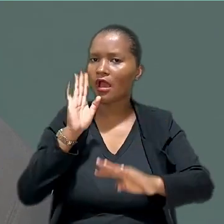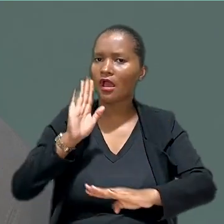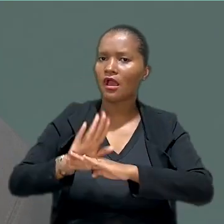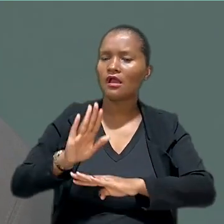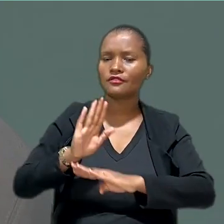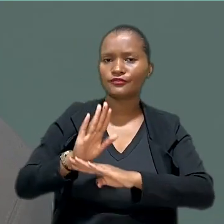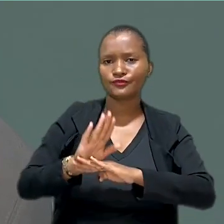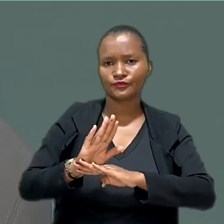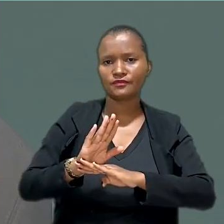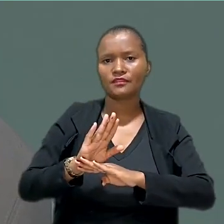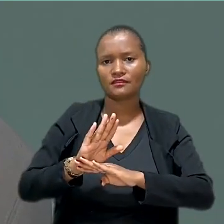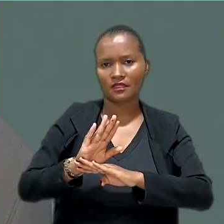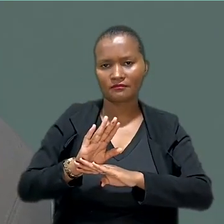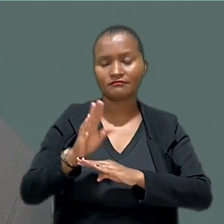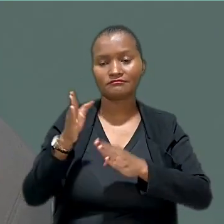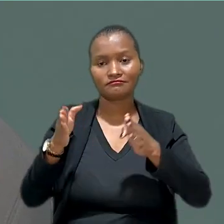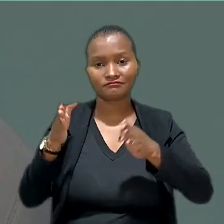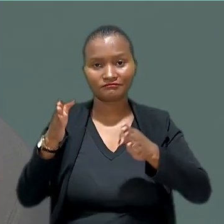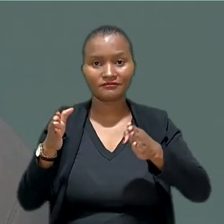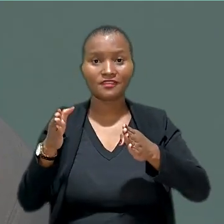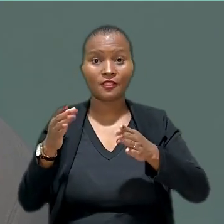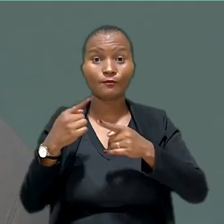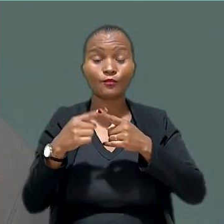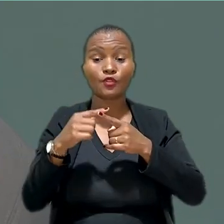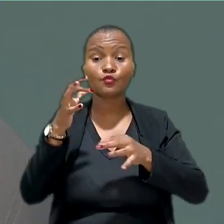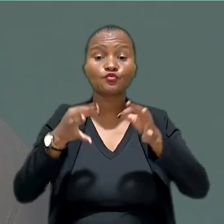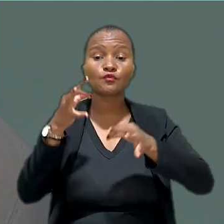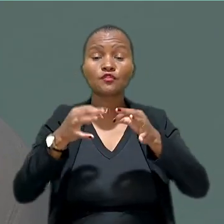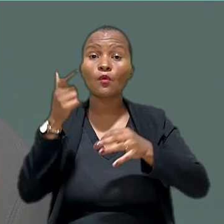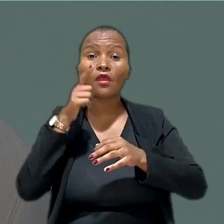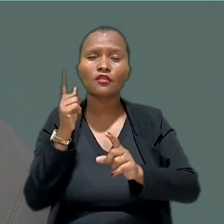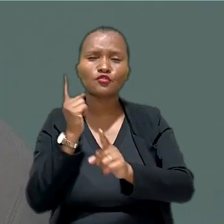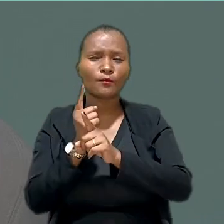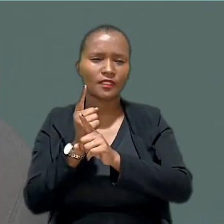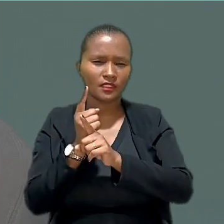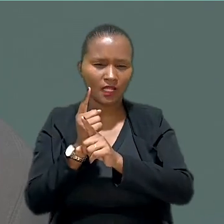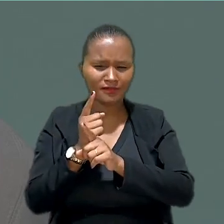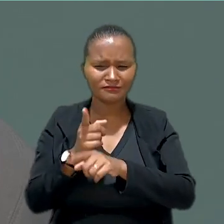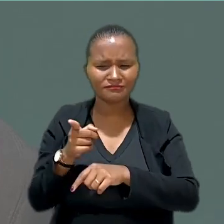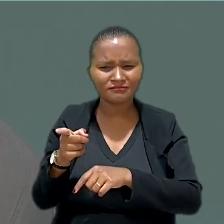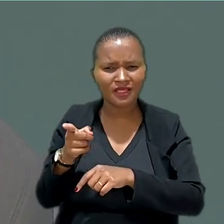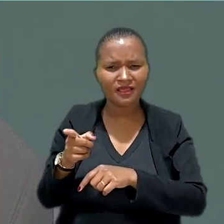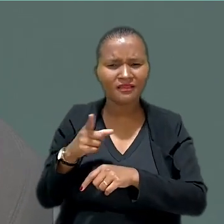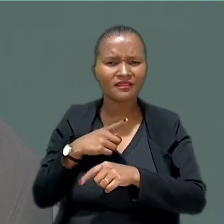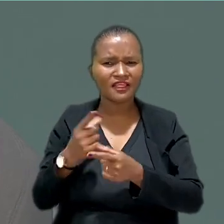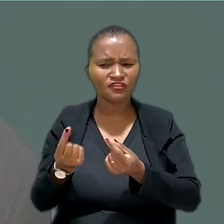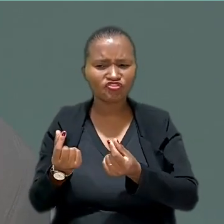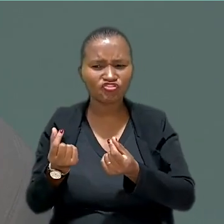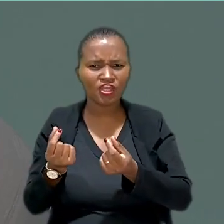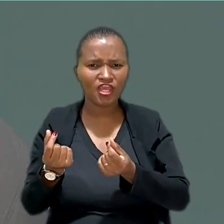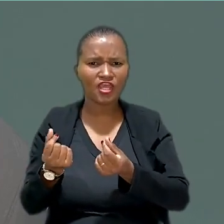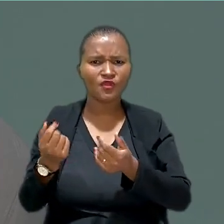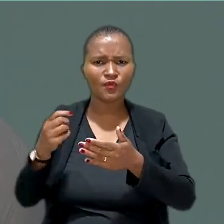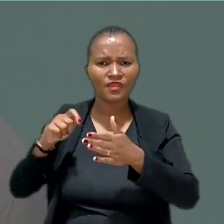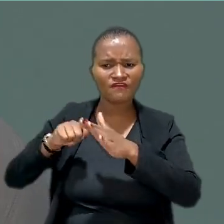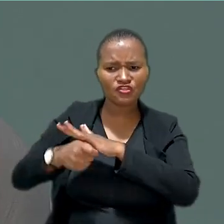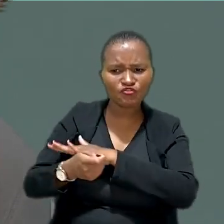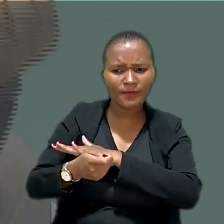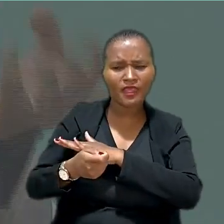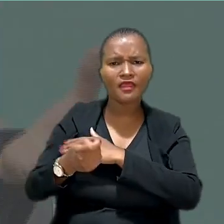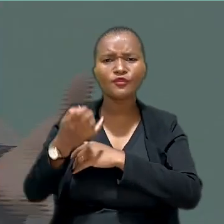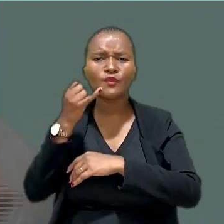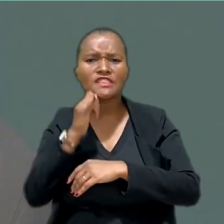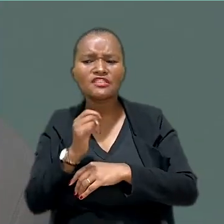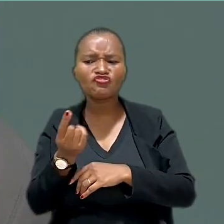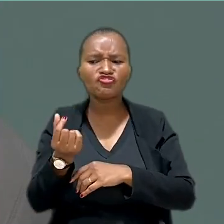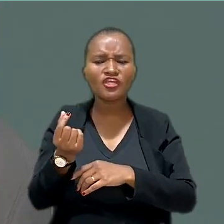uma grande aliada na execução, porque o juiz consegue descobrir, por exemplo, se há investimentos em nome daquela pessoa, se há dinheiro